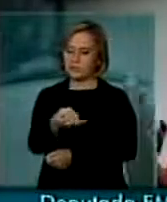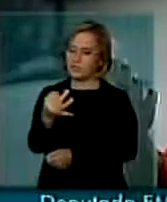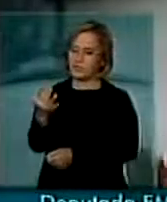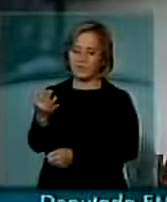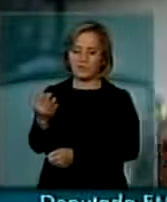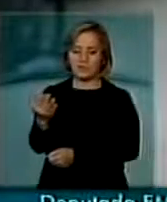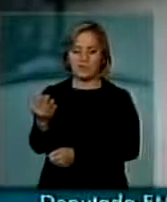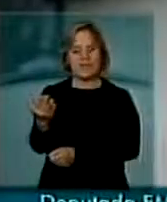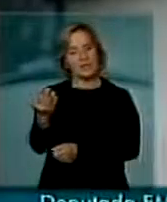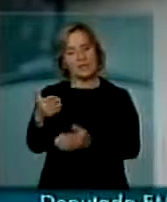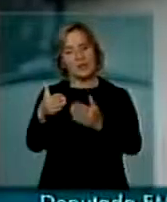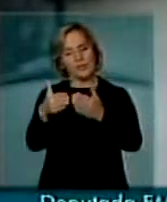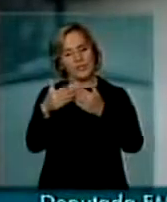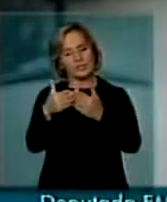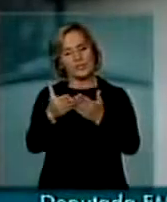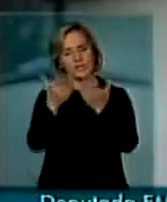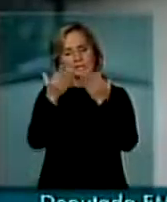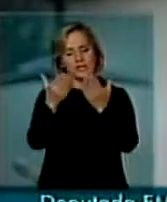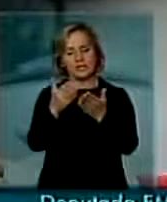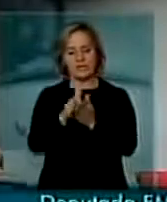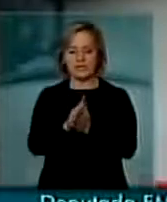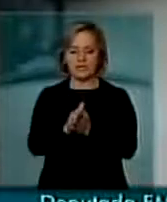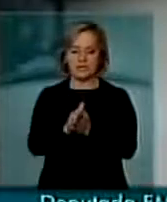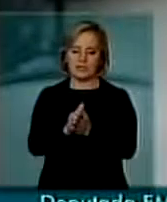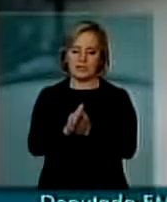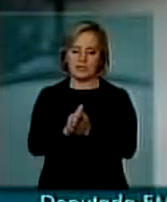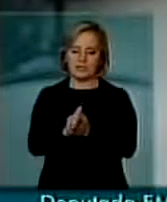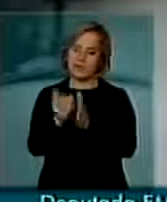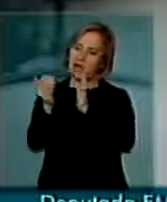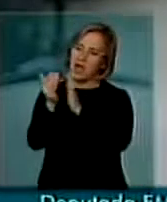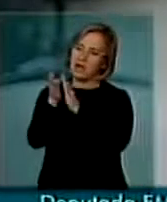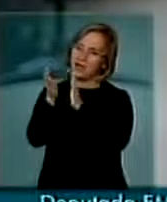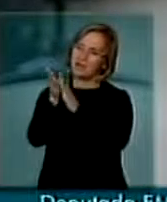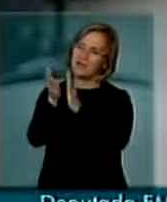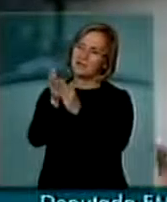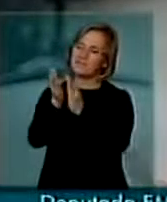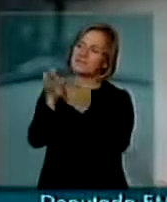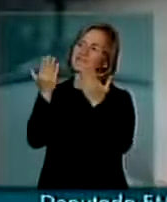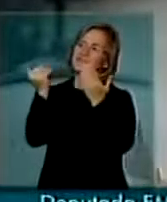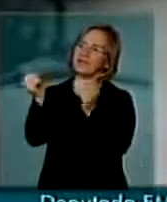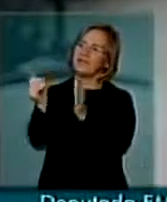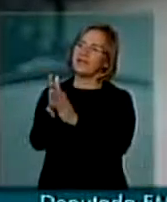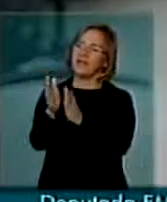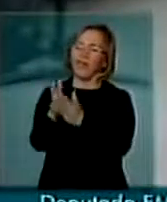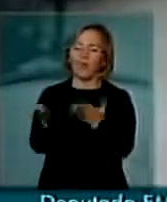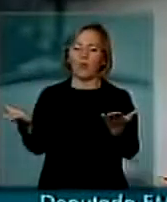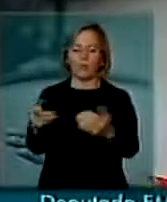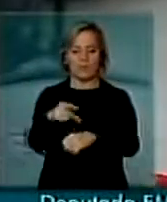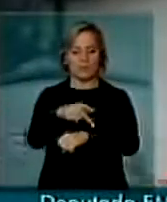então, pedir licença a Vossa Excelência para fazer esta homenagem. A homenagem deste